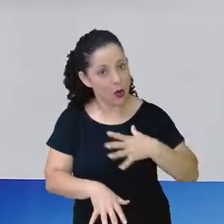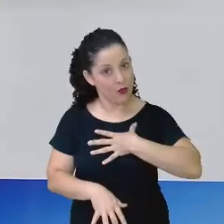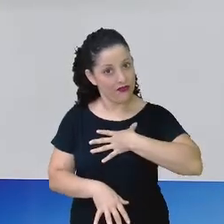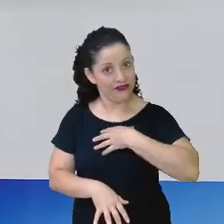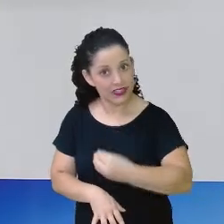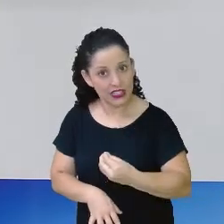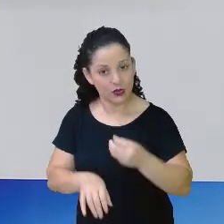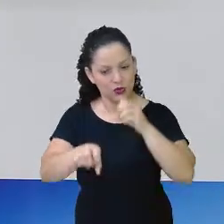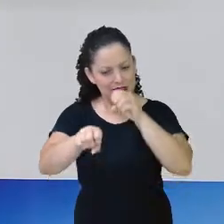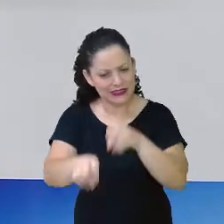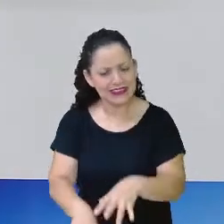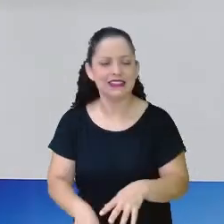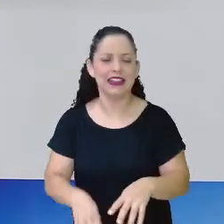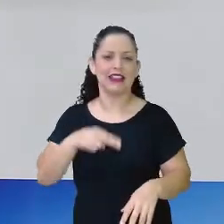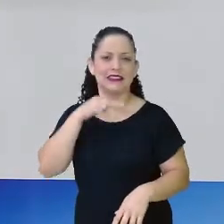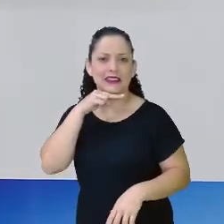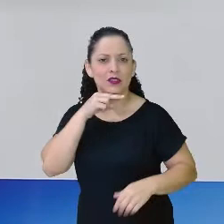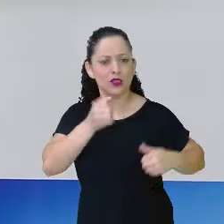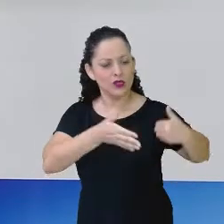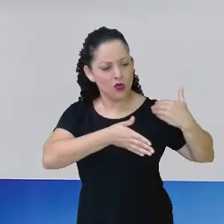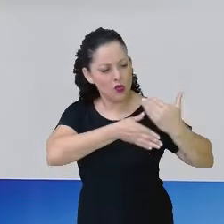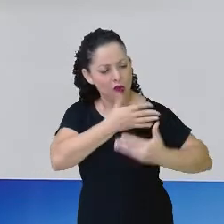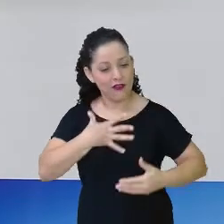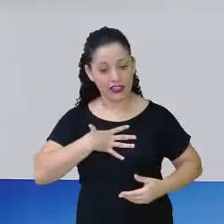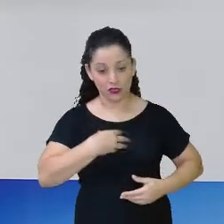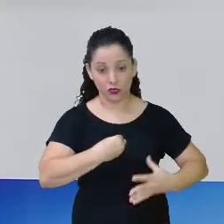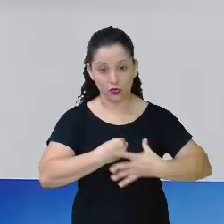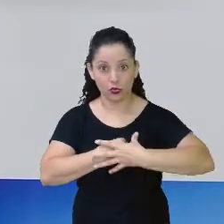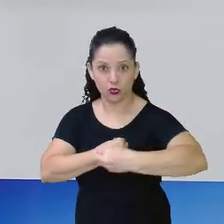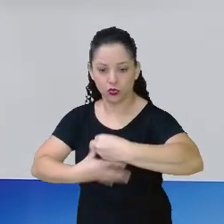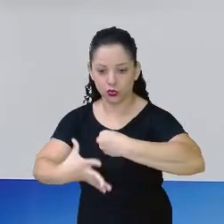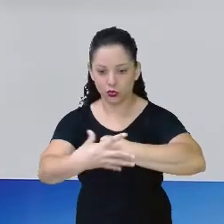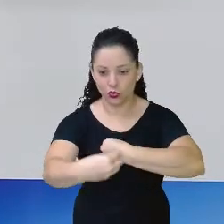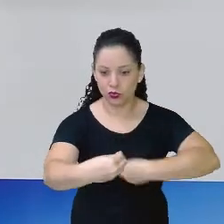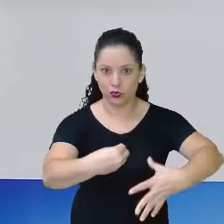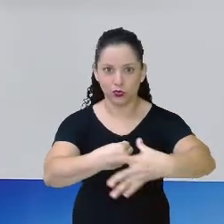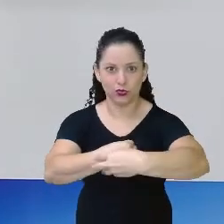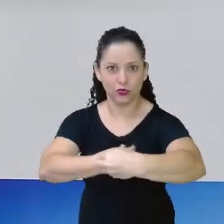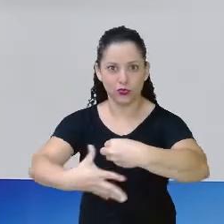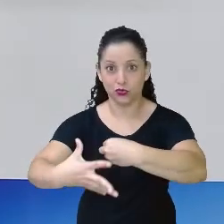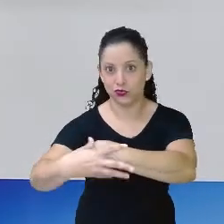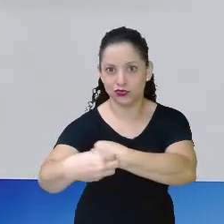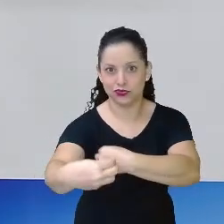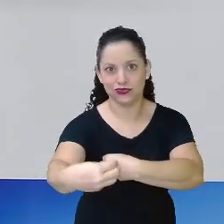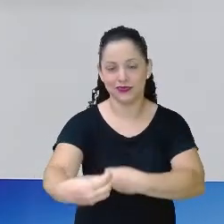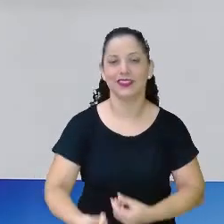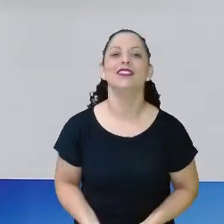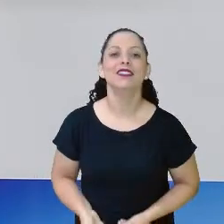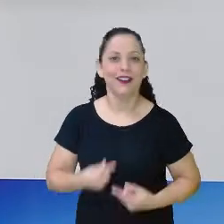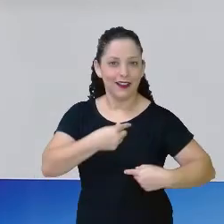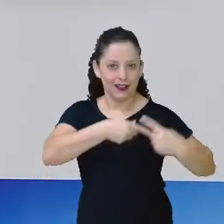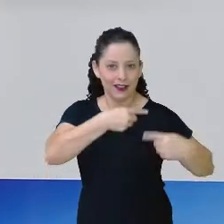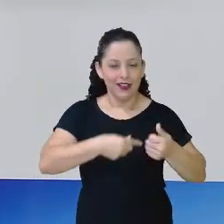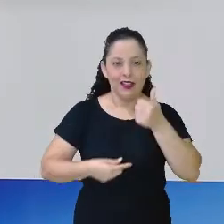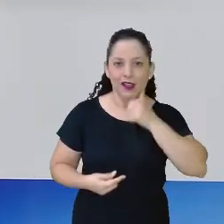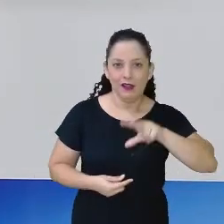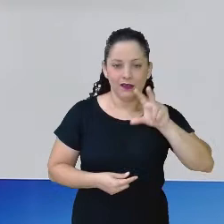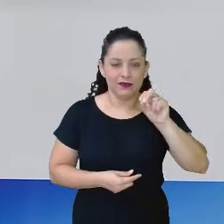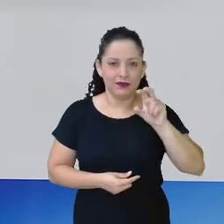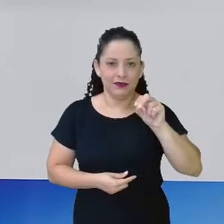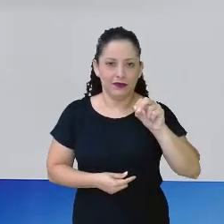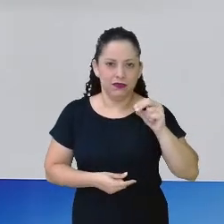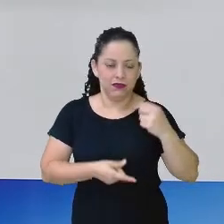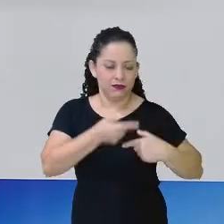passar para o seu filho, e assim a história vai passando de uma geração para outra. Ou seja, seus avós são de uma